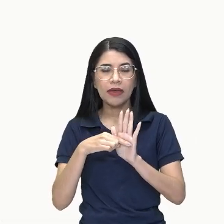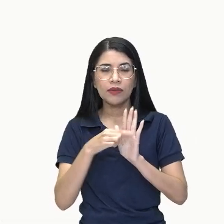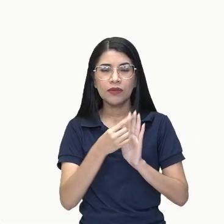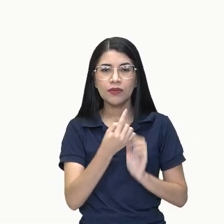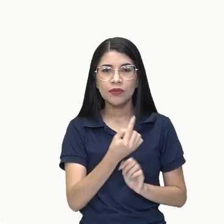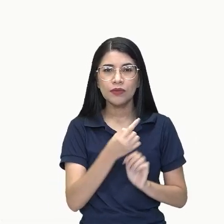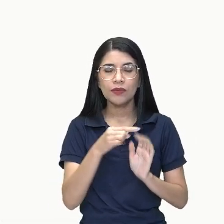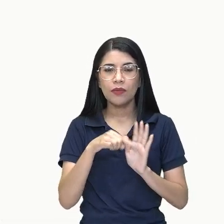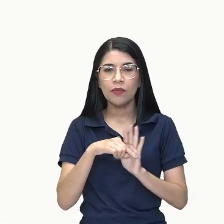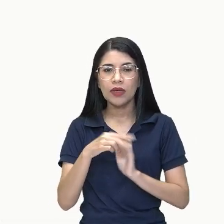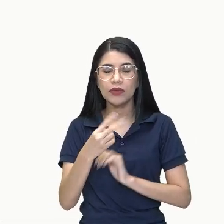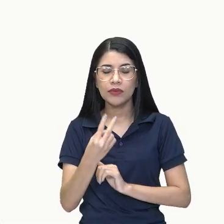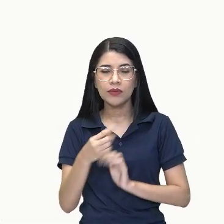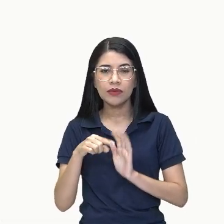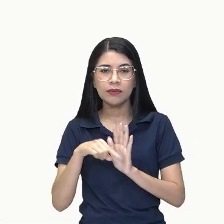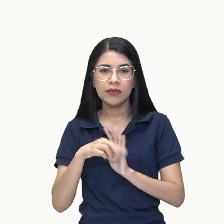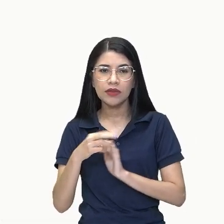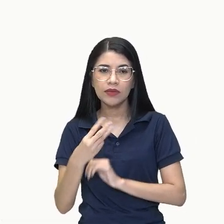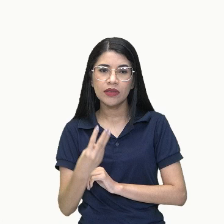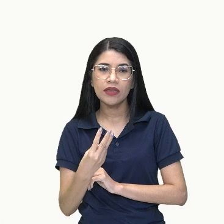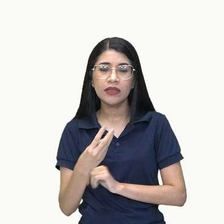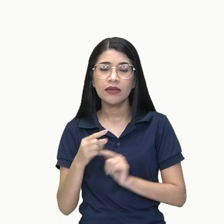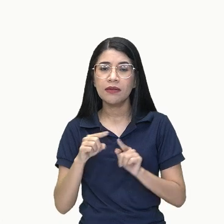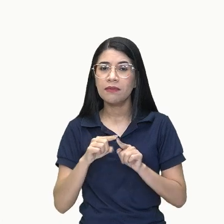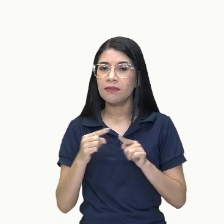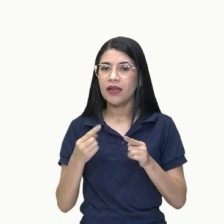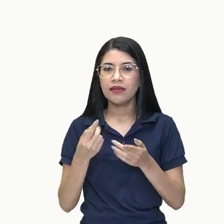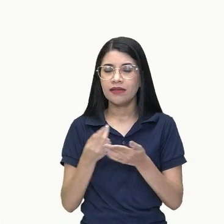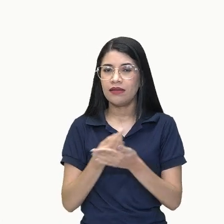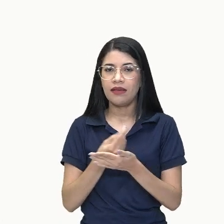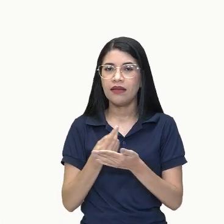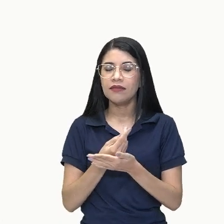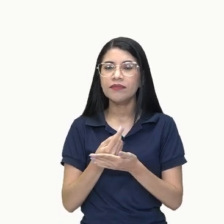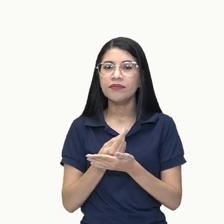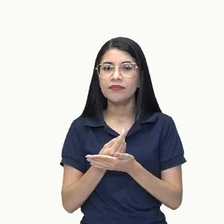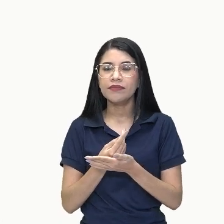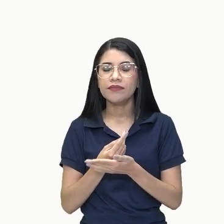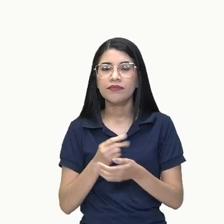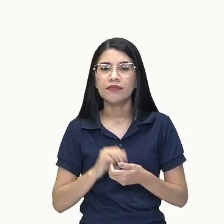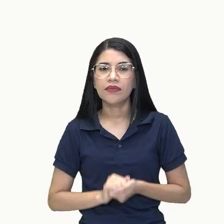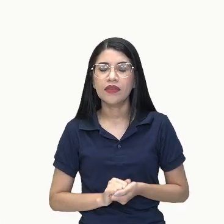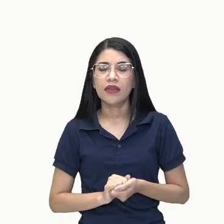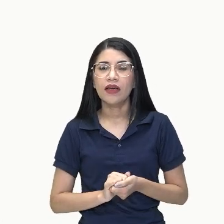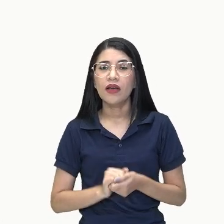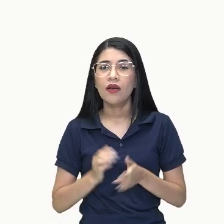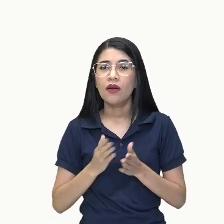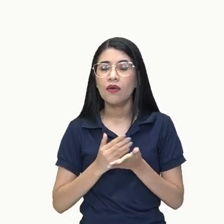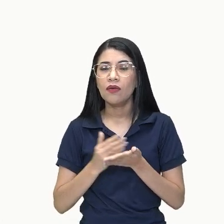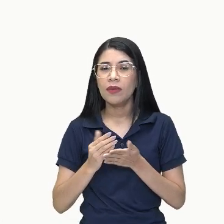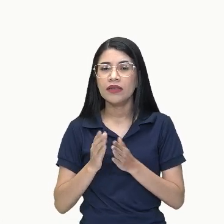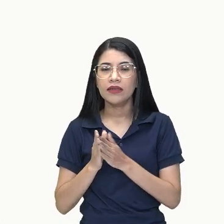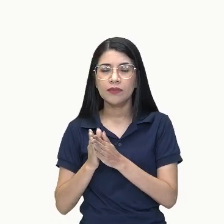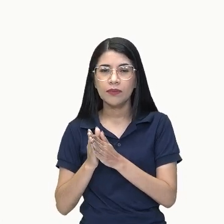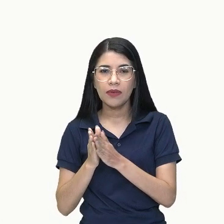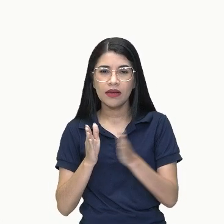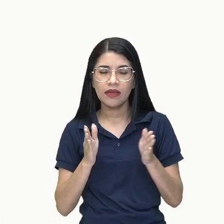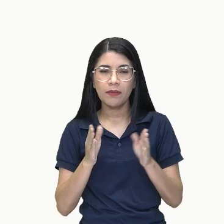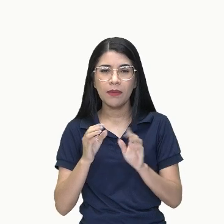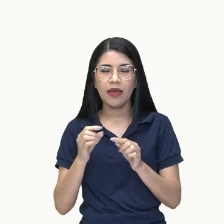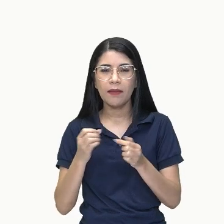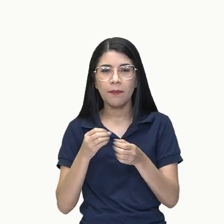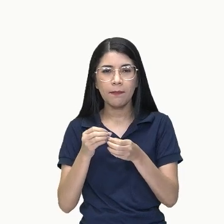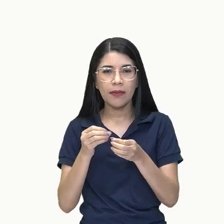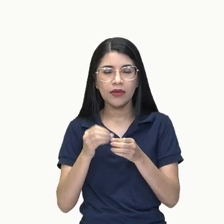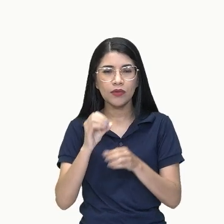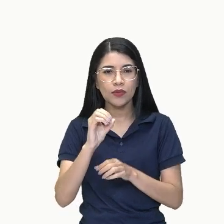-1, -2, -3, só que não é isso não, ok? A contagem começa ali de perto do zero. Mas qual